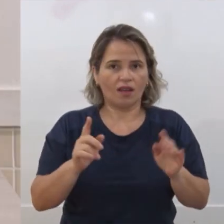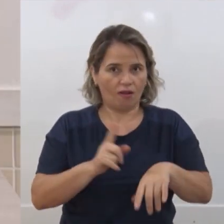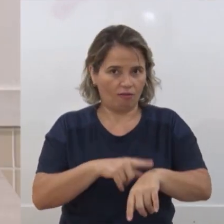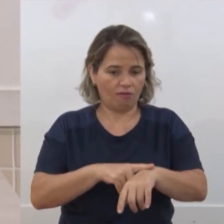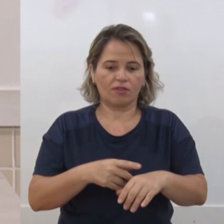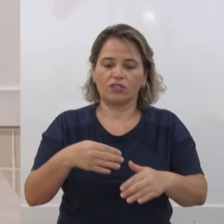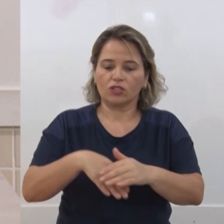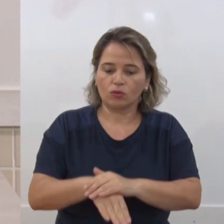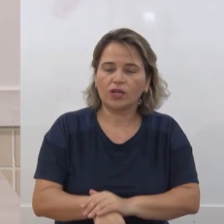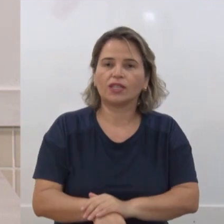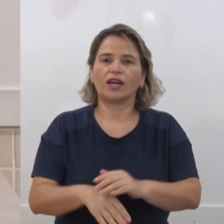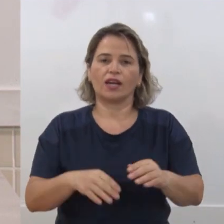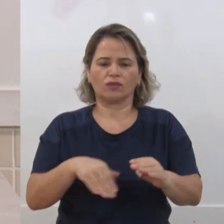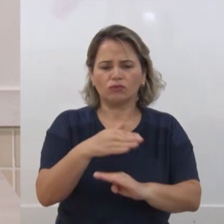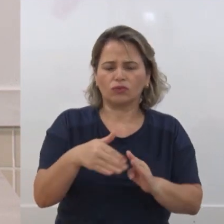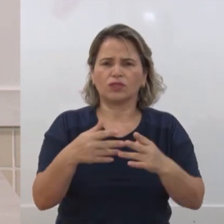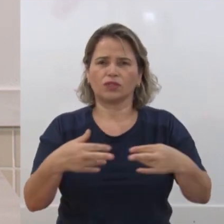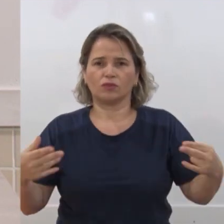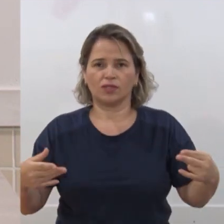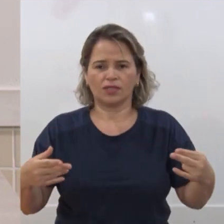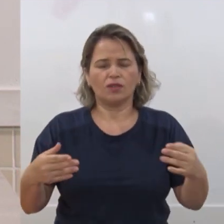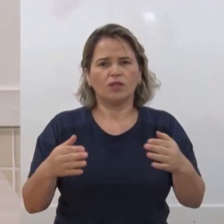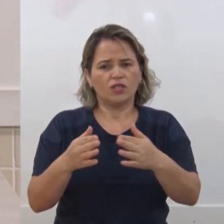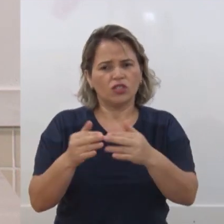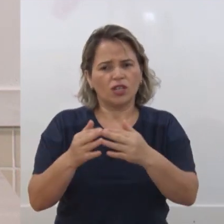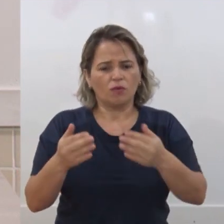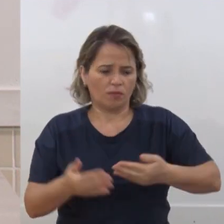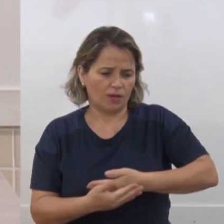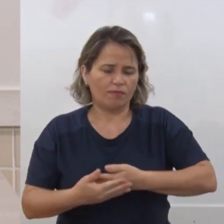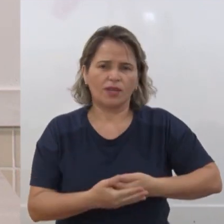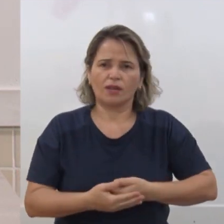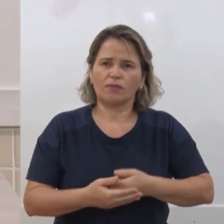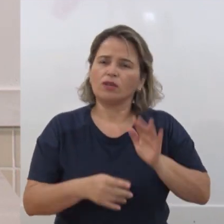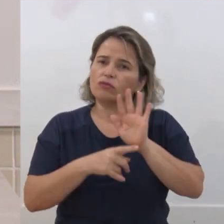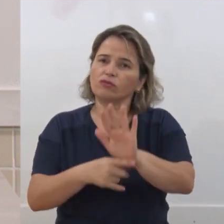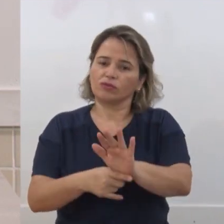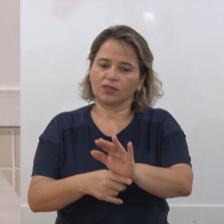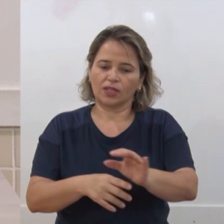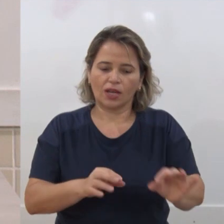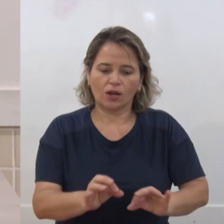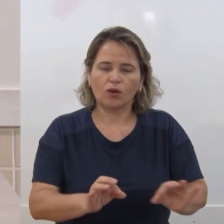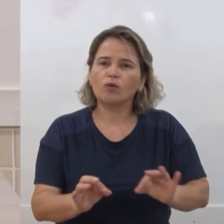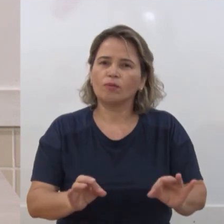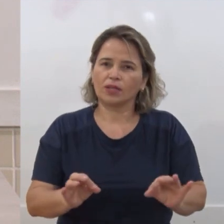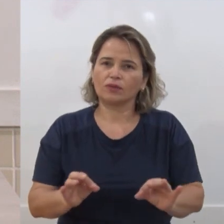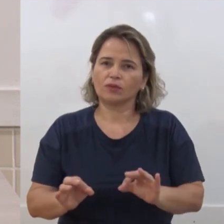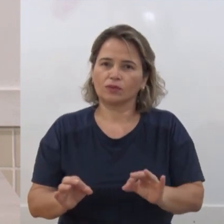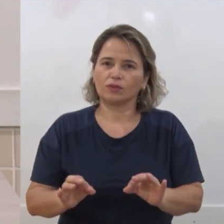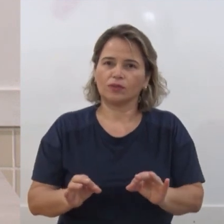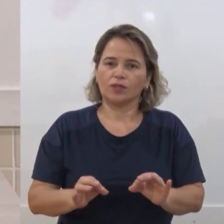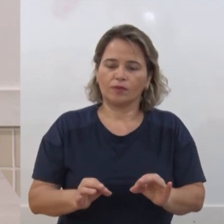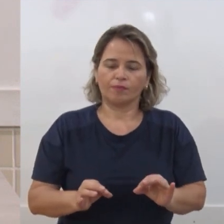utilizados. Peça a ajuda do seu bebê para que guarde tudo em seu local, criando o senso crítico e